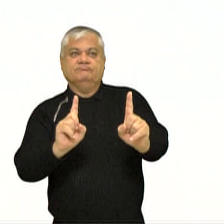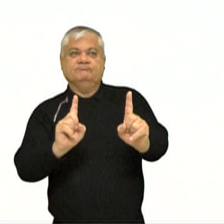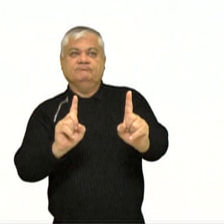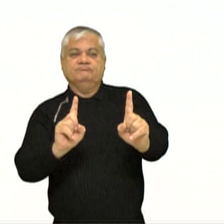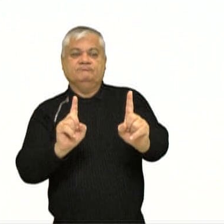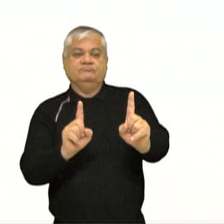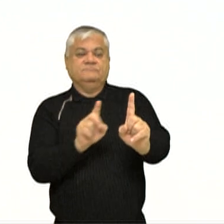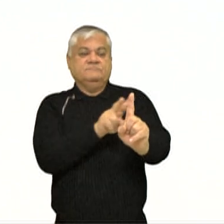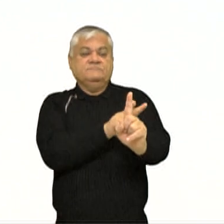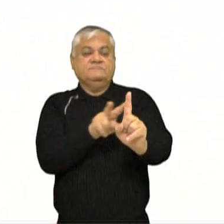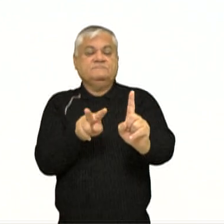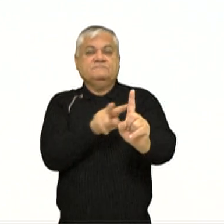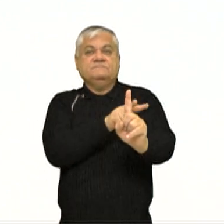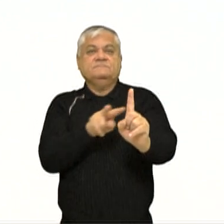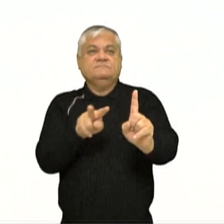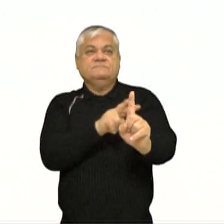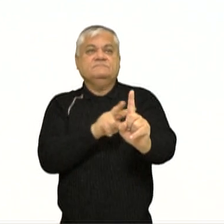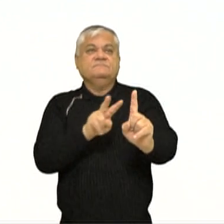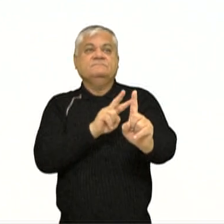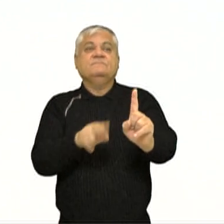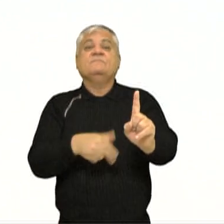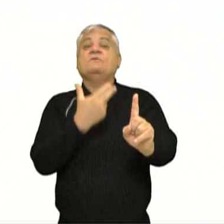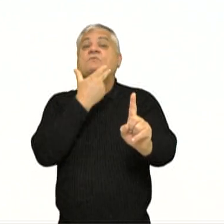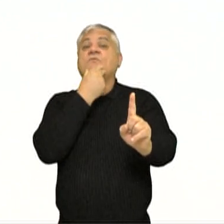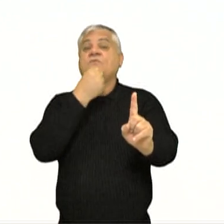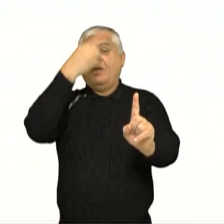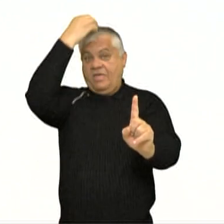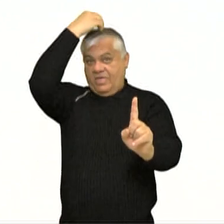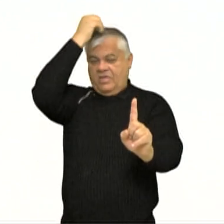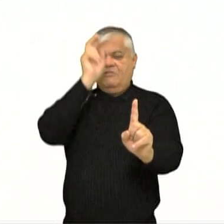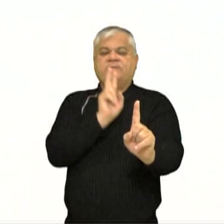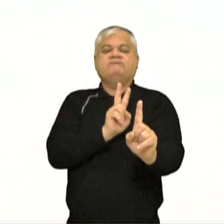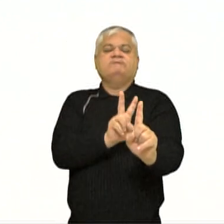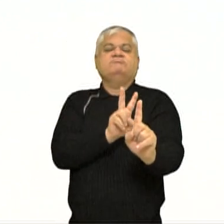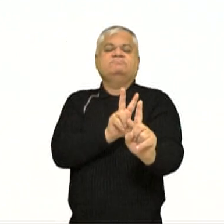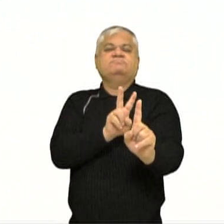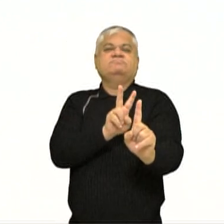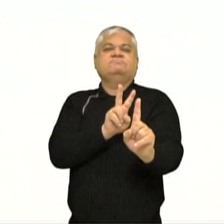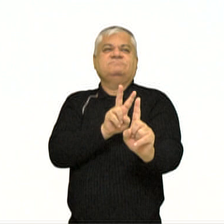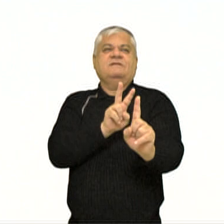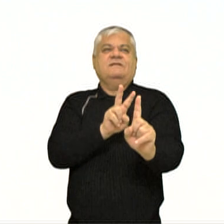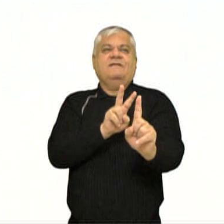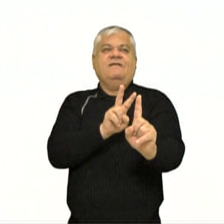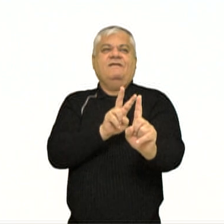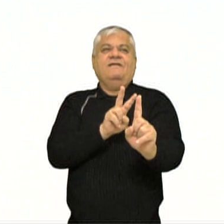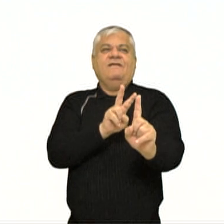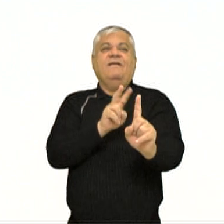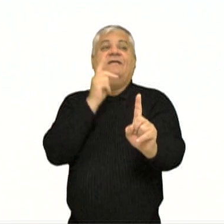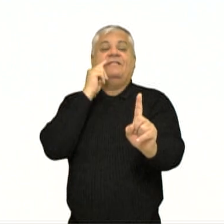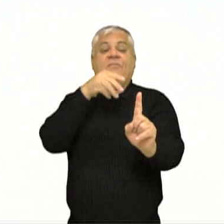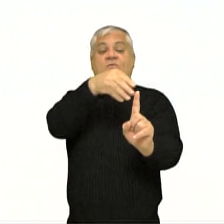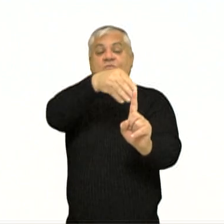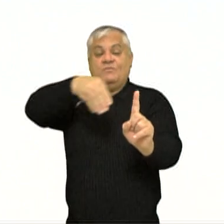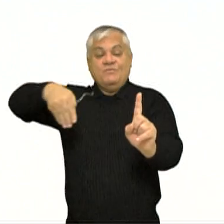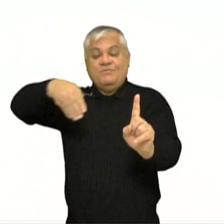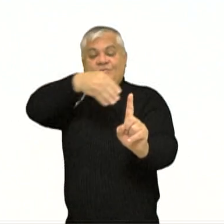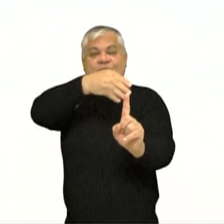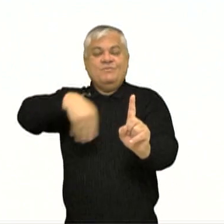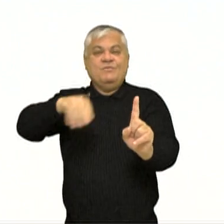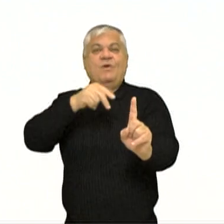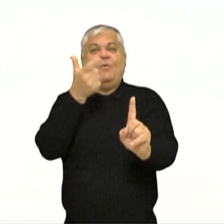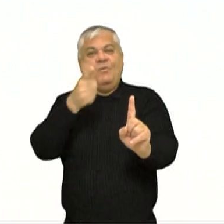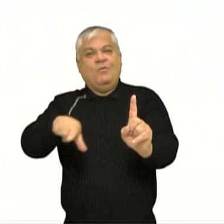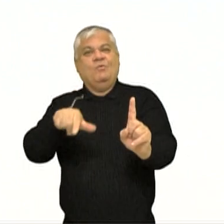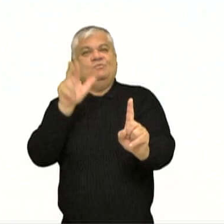casas na frente estão dominadas pelo outro rei, né, pelo rei branco, e a casa lateral onde ele fugiria do rei e